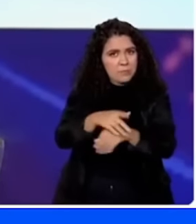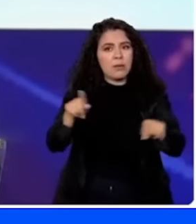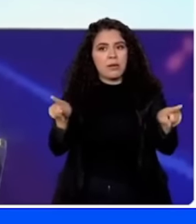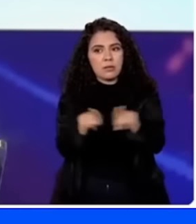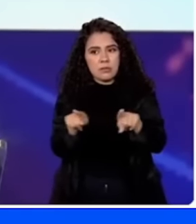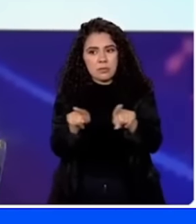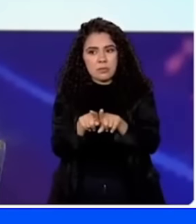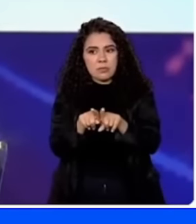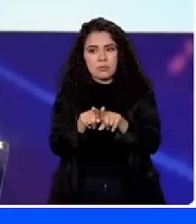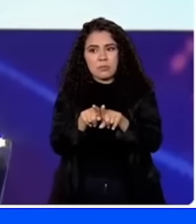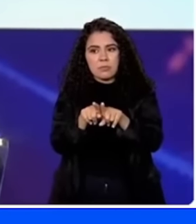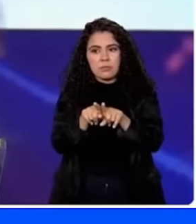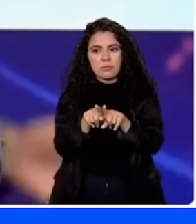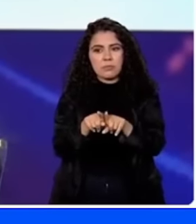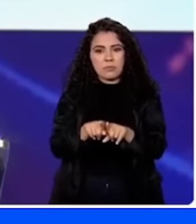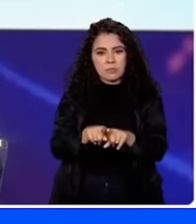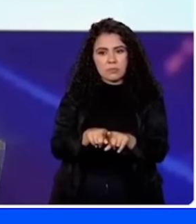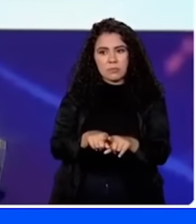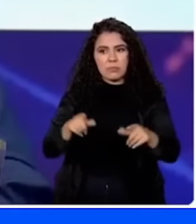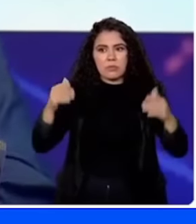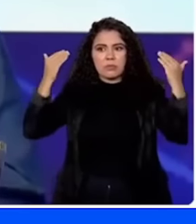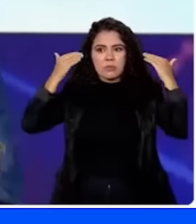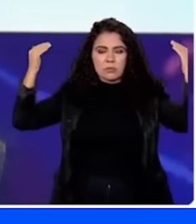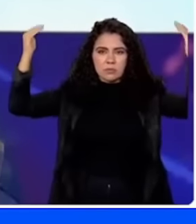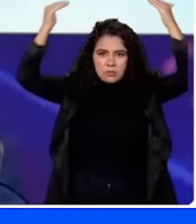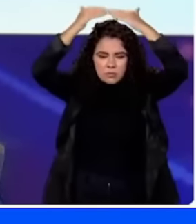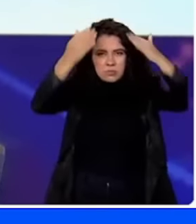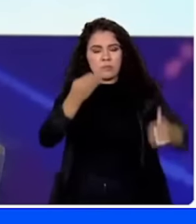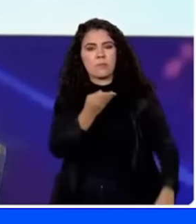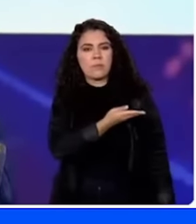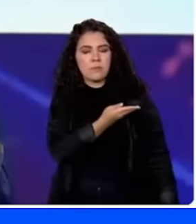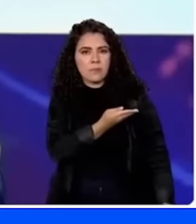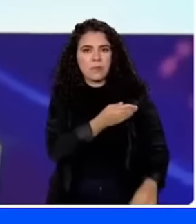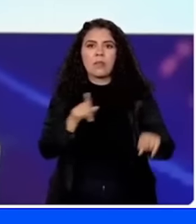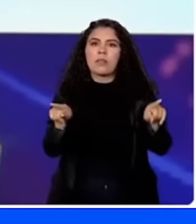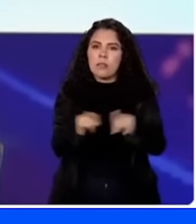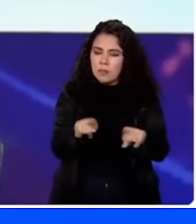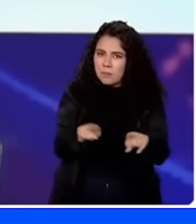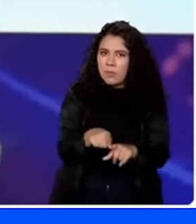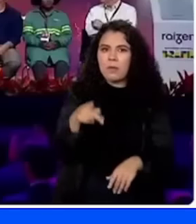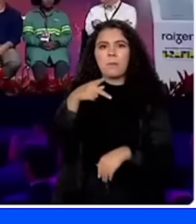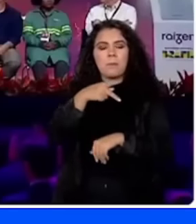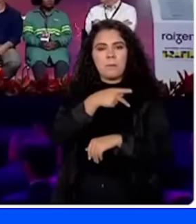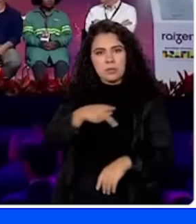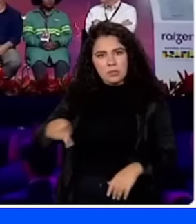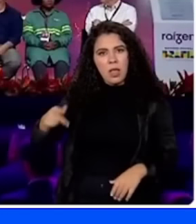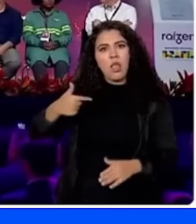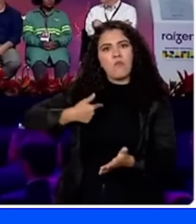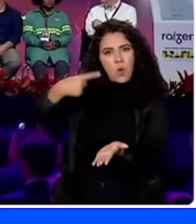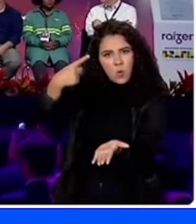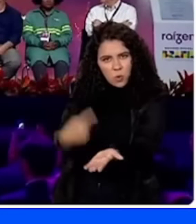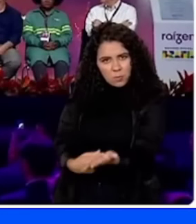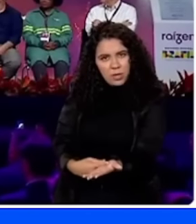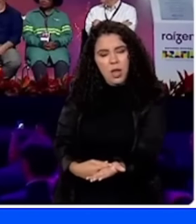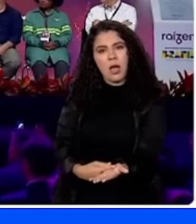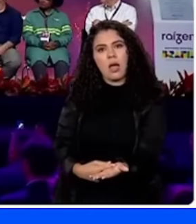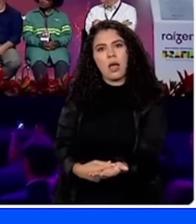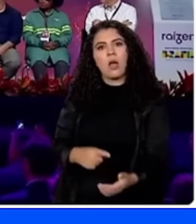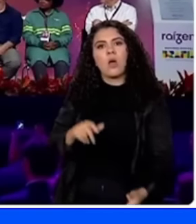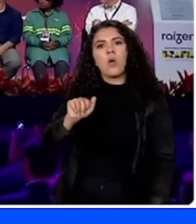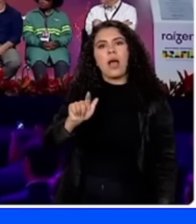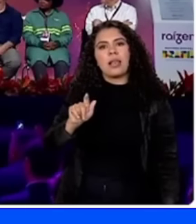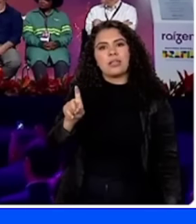vai participar o Biden, vai participar o Macron, vai participar todo mundo. Eu vou acertar com o Alexandre, ele vai